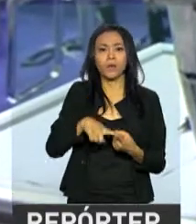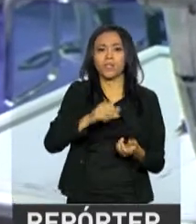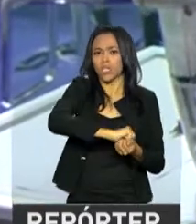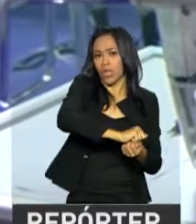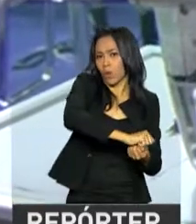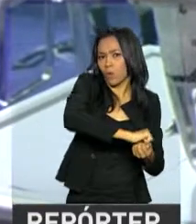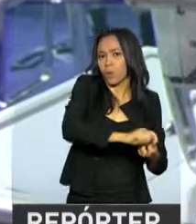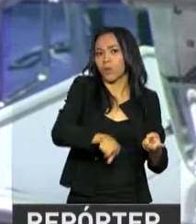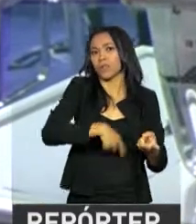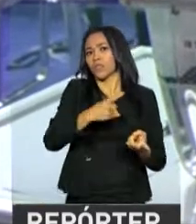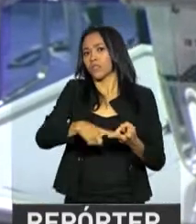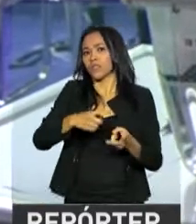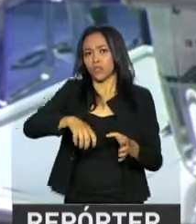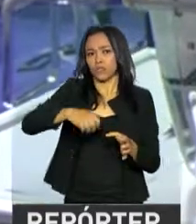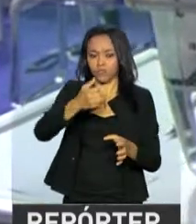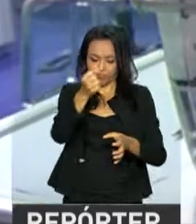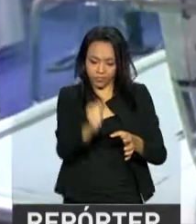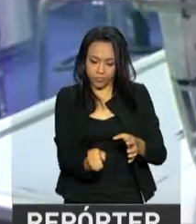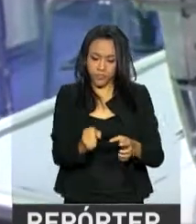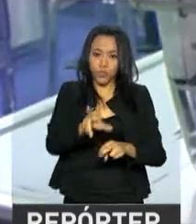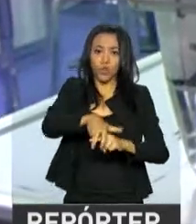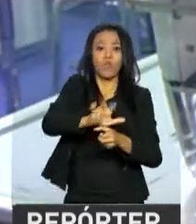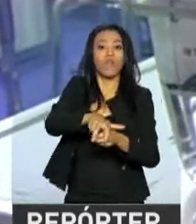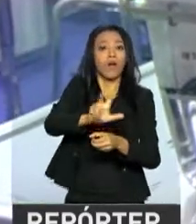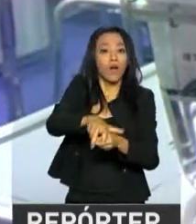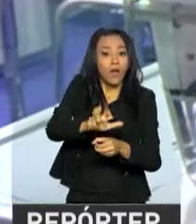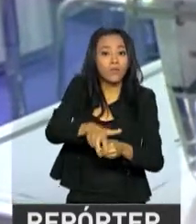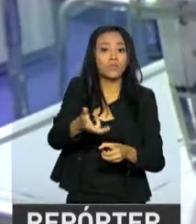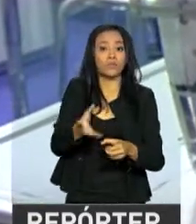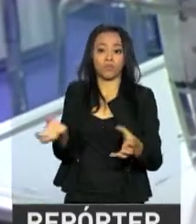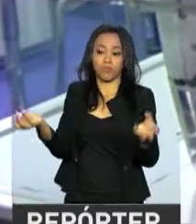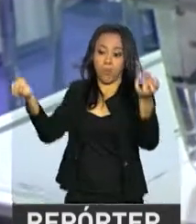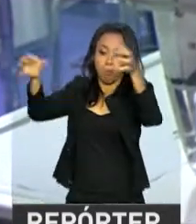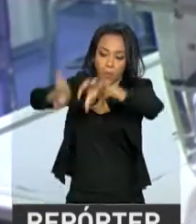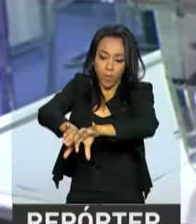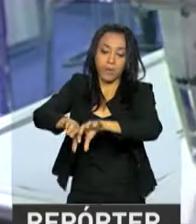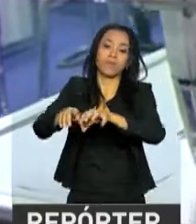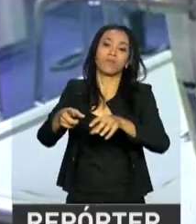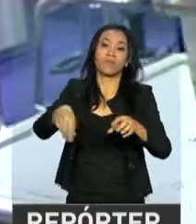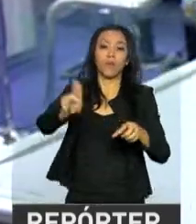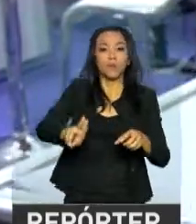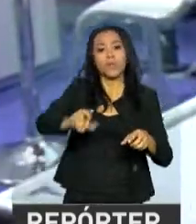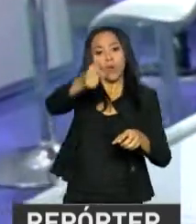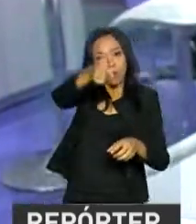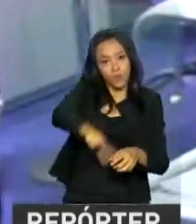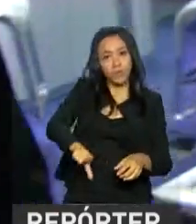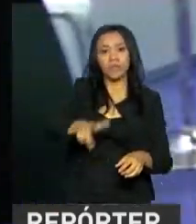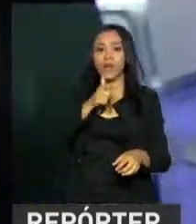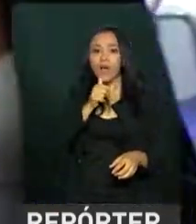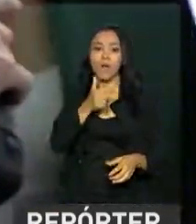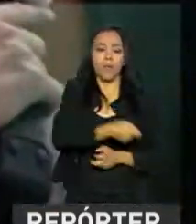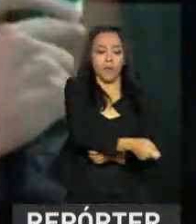Esse filtro, ele dura, ele começa a se deteriorar em 30 anos, então